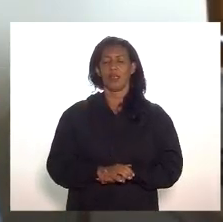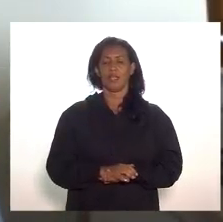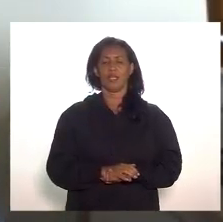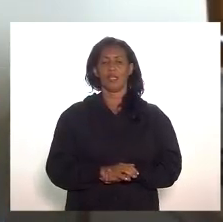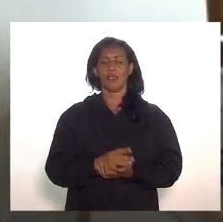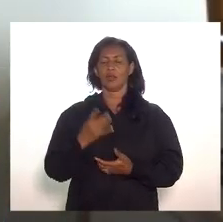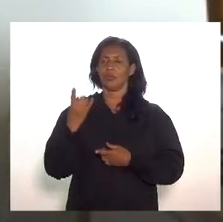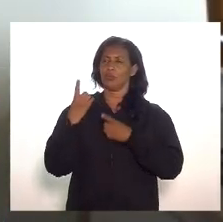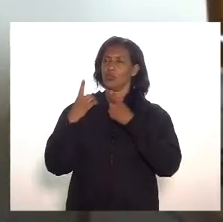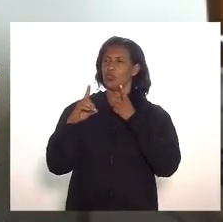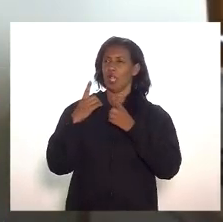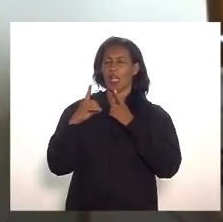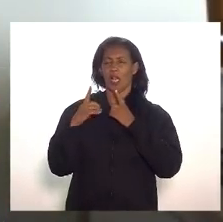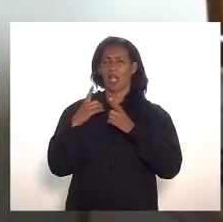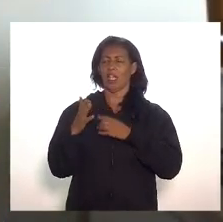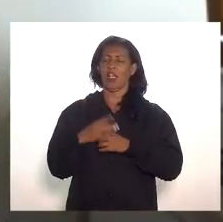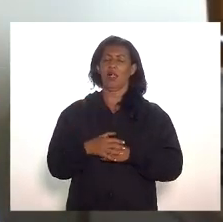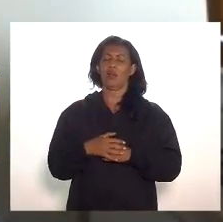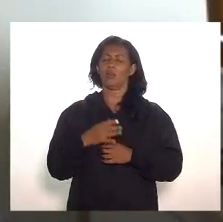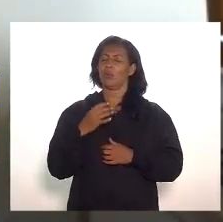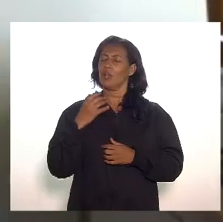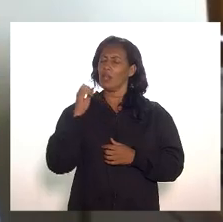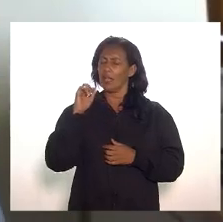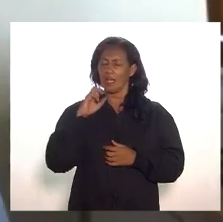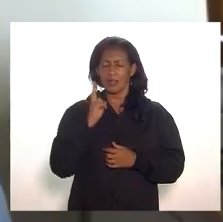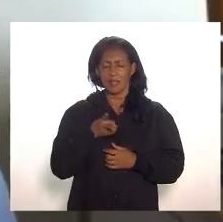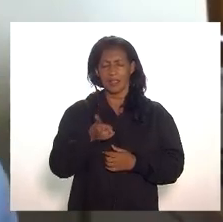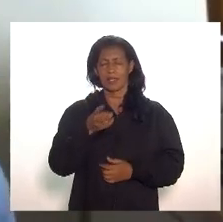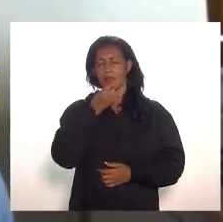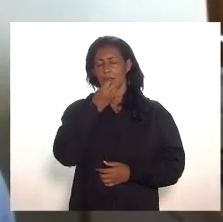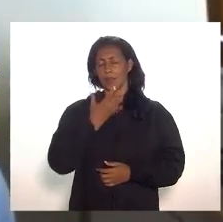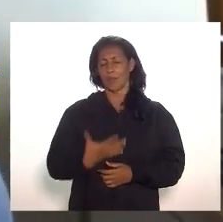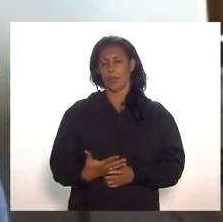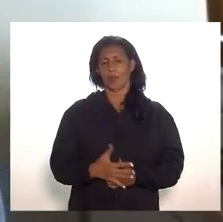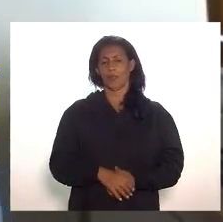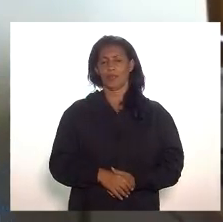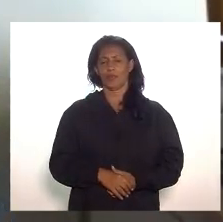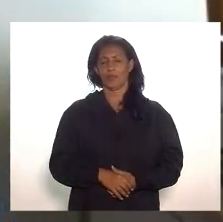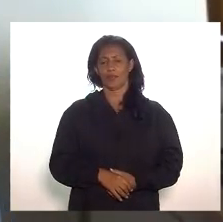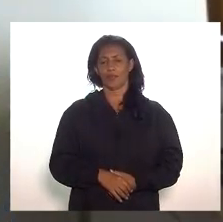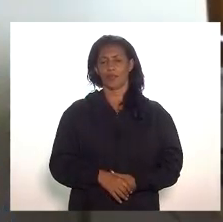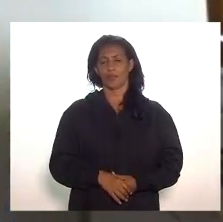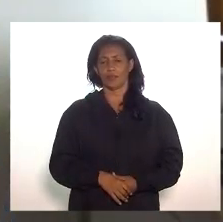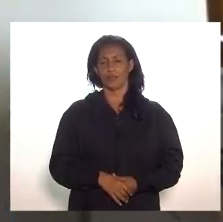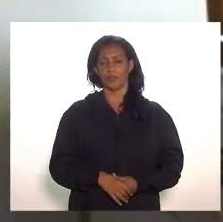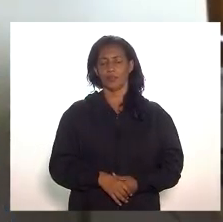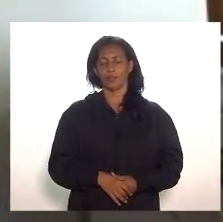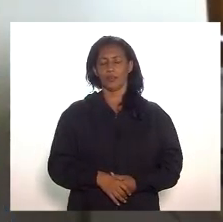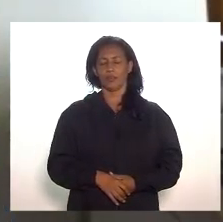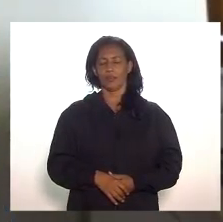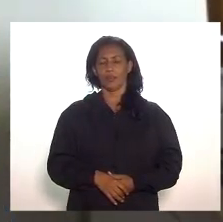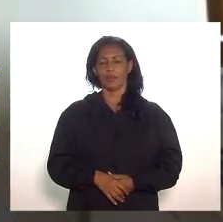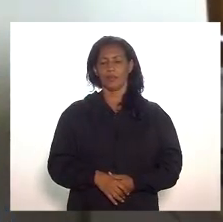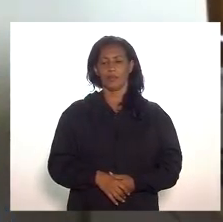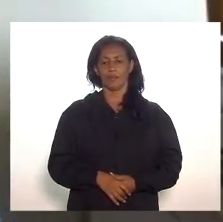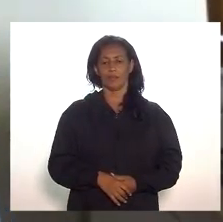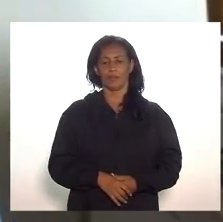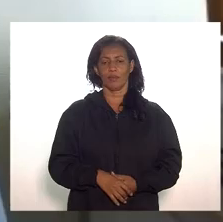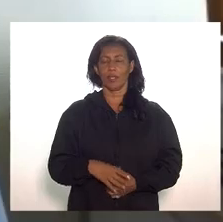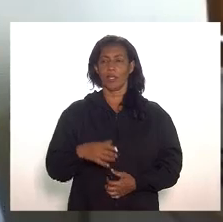diálogo e a discussão sempre é oportuno. Para concluir, senhora presidente, queria dizer que